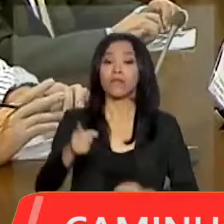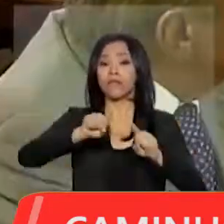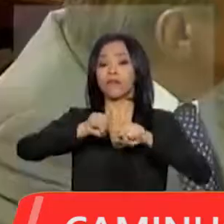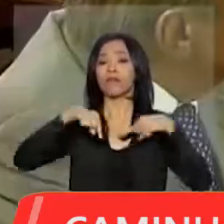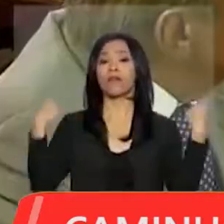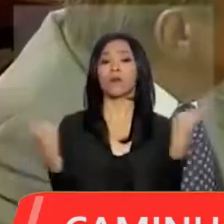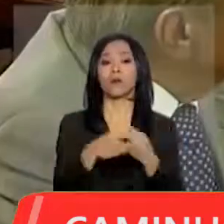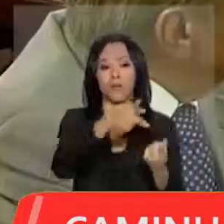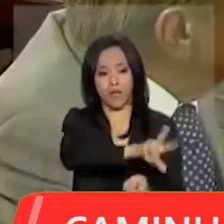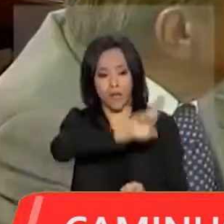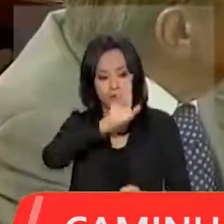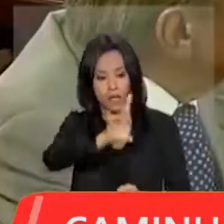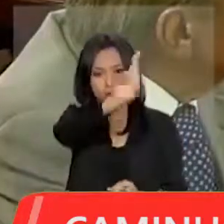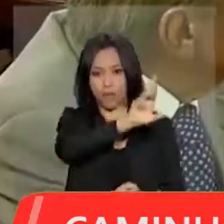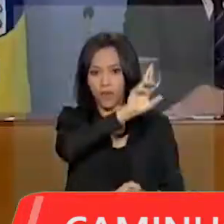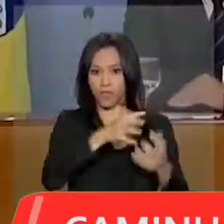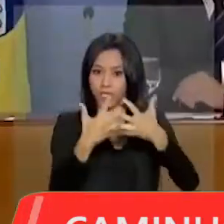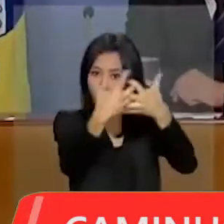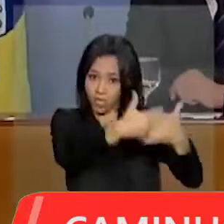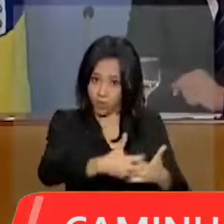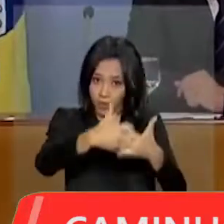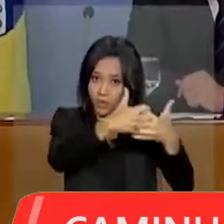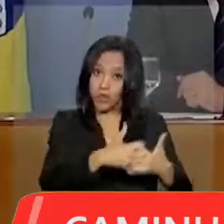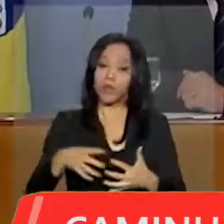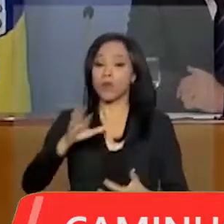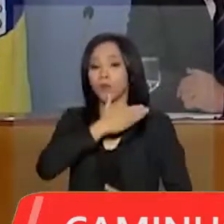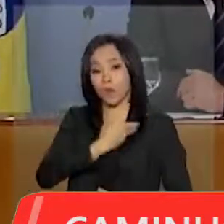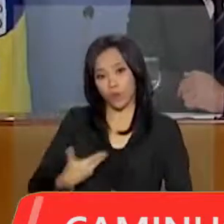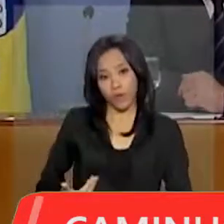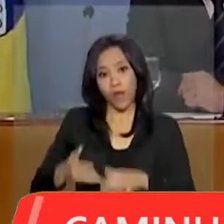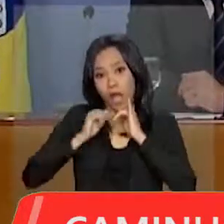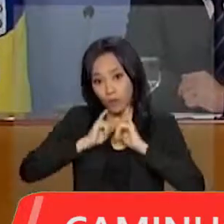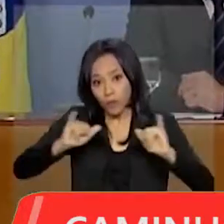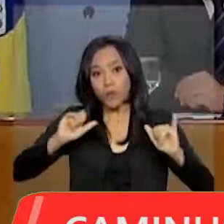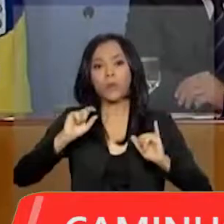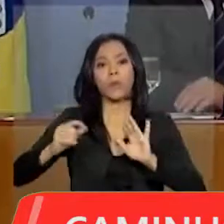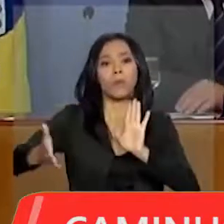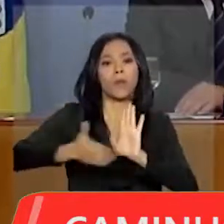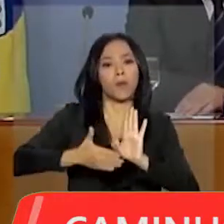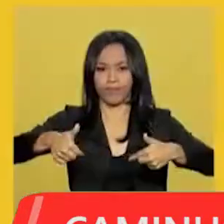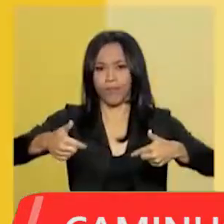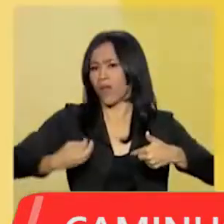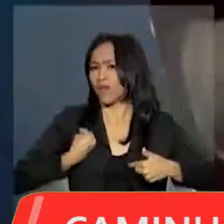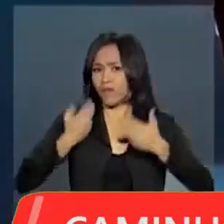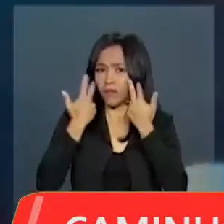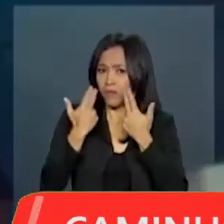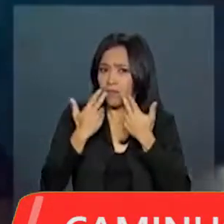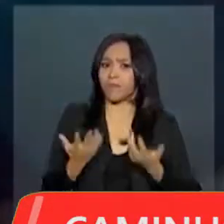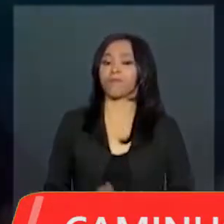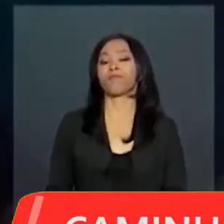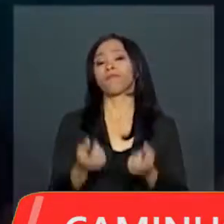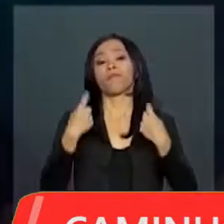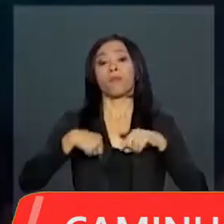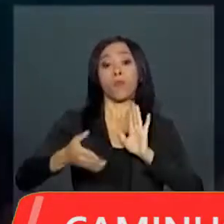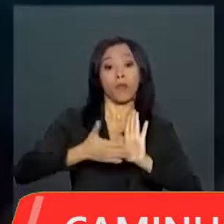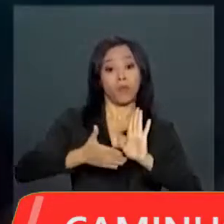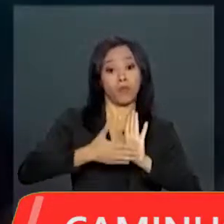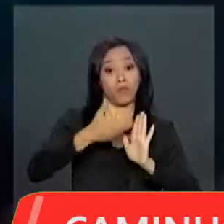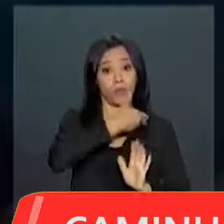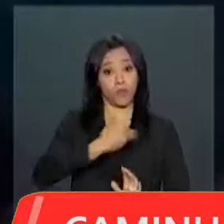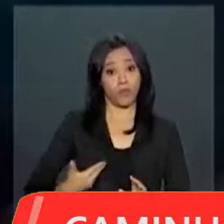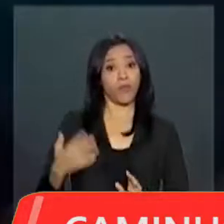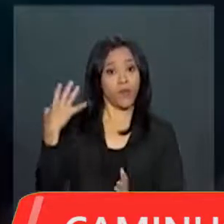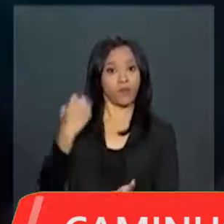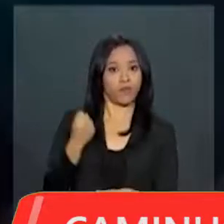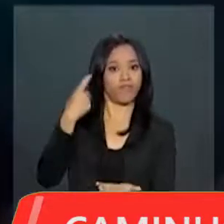entre o governo e representantes dos caminhoneiros, a paralisação seria suspensa por 15 dias. Em troca, a Petrobras mantém a